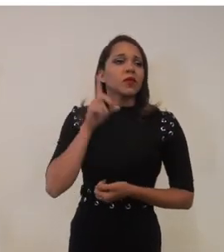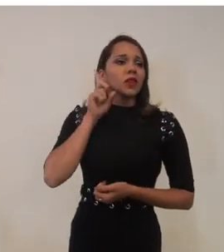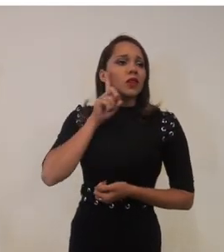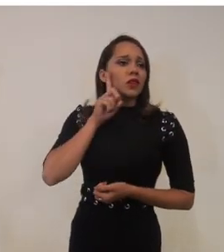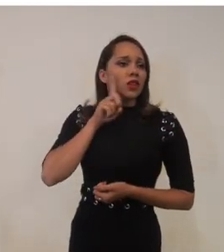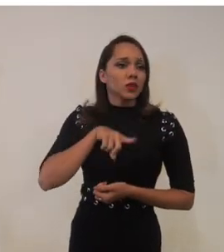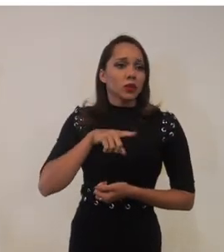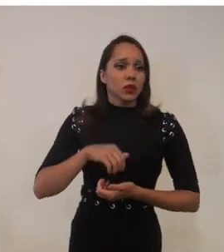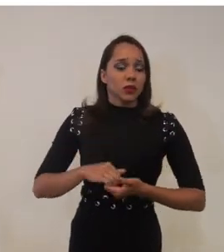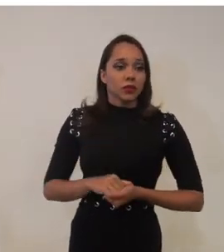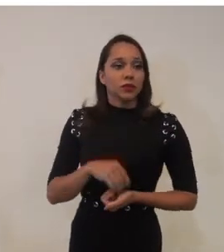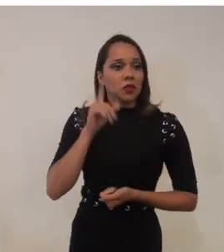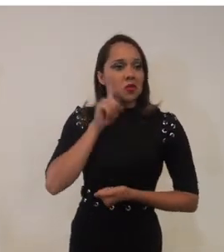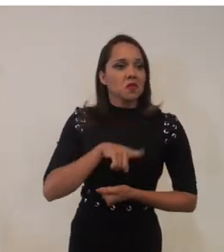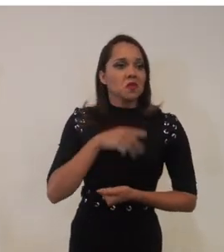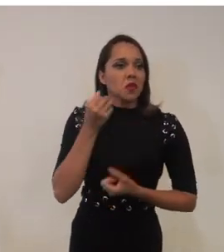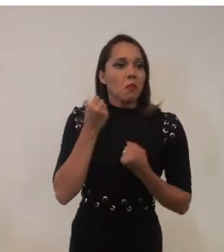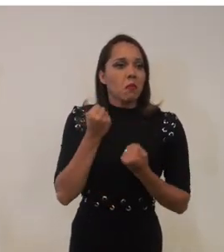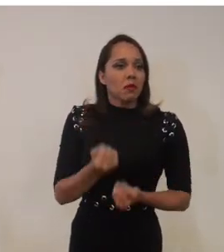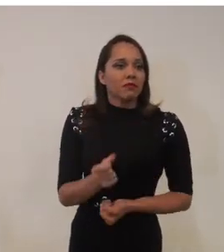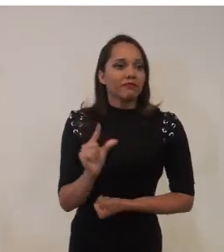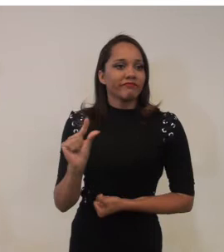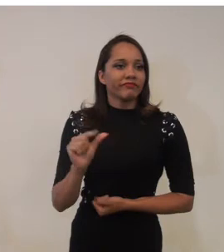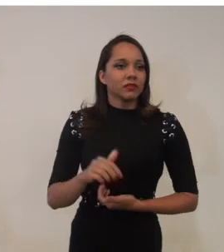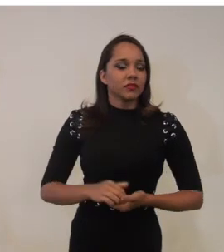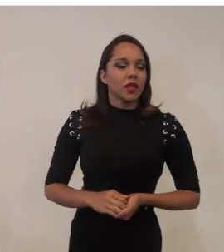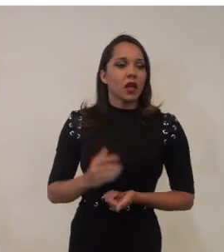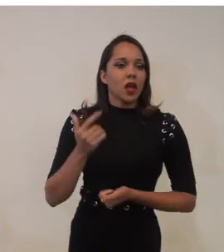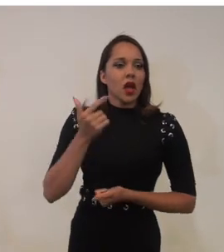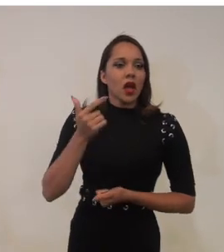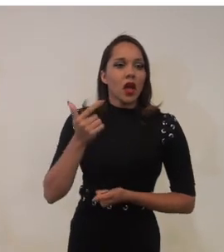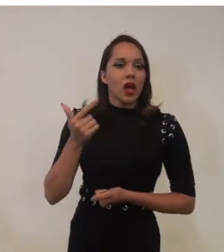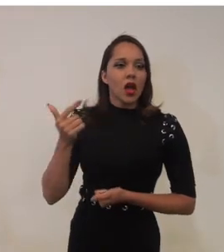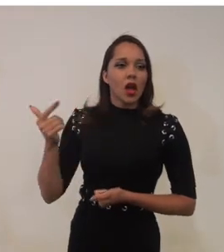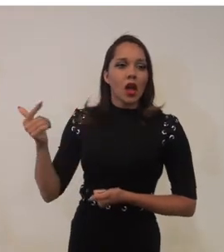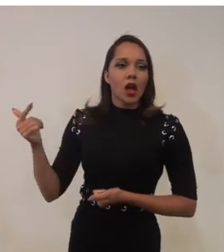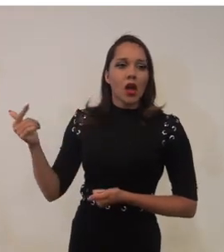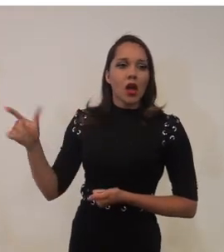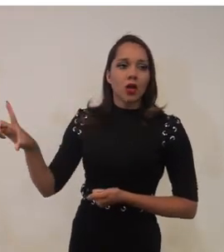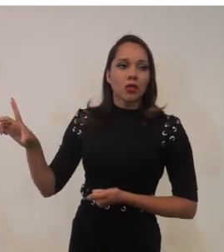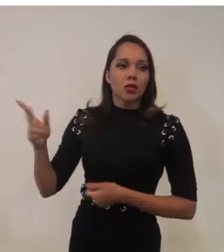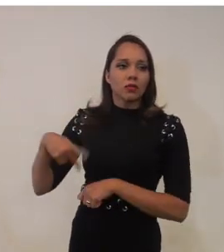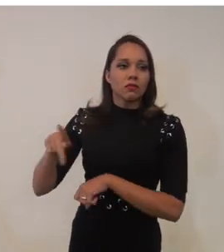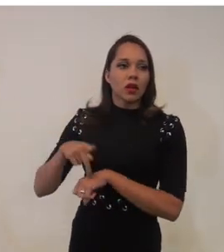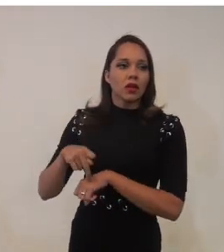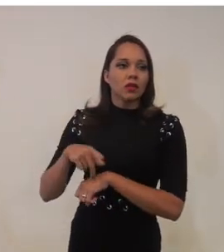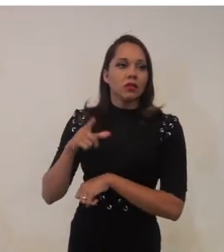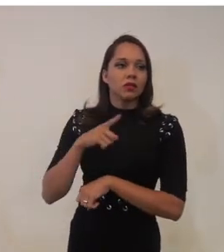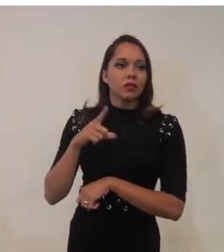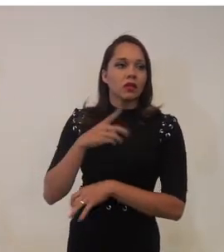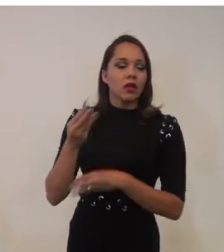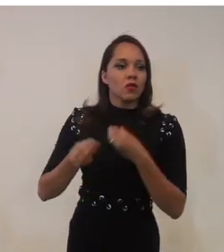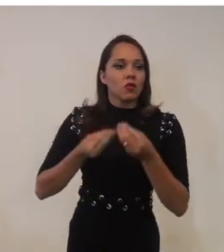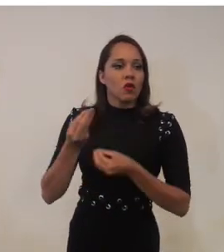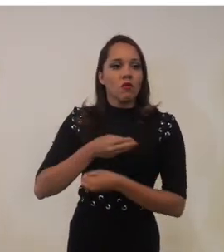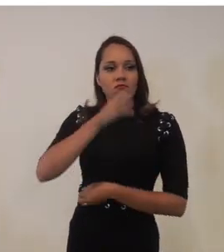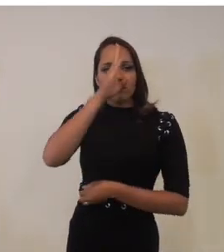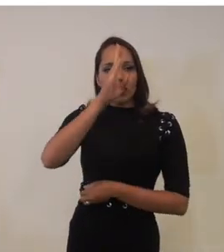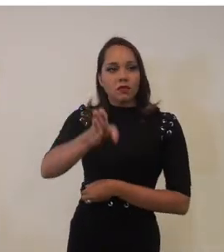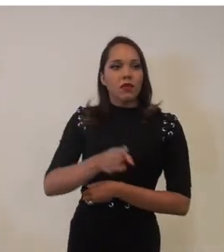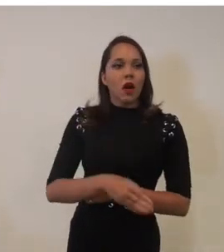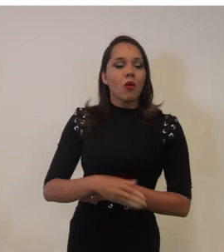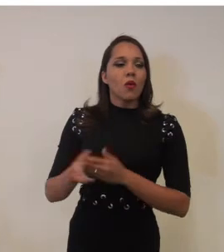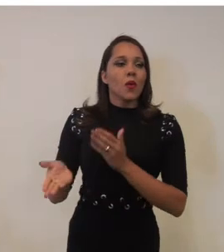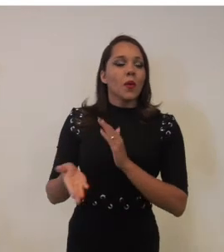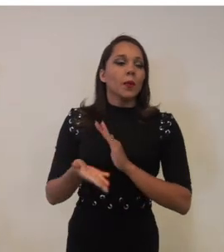Unidos, um peso menor. Outros países têm os Estados Unidos como seu principal parceiro